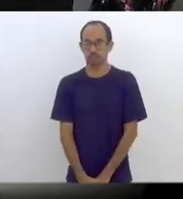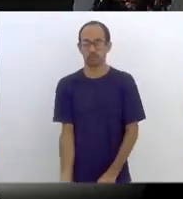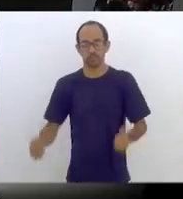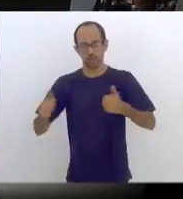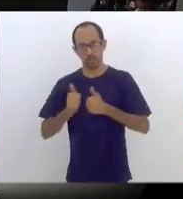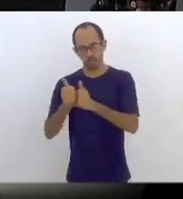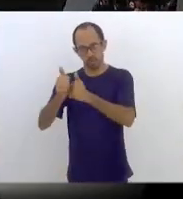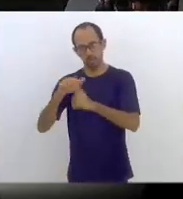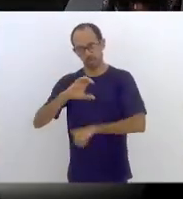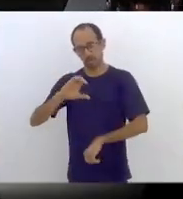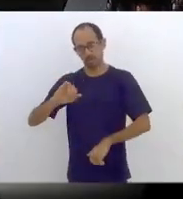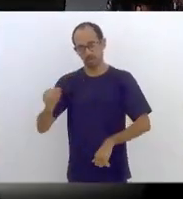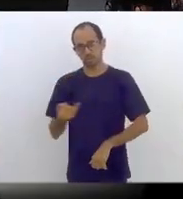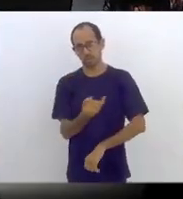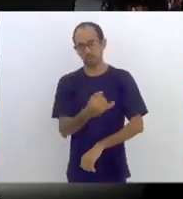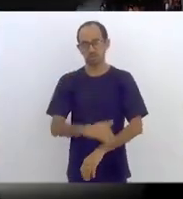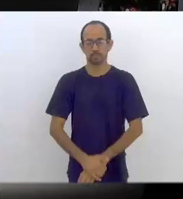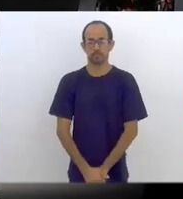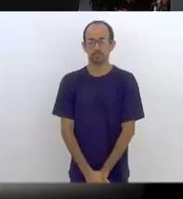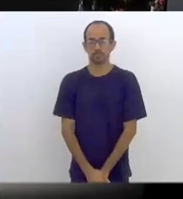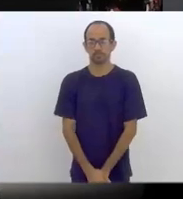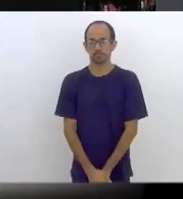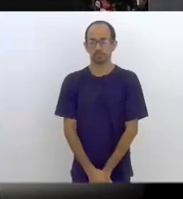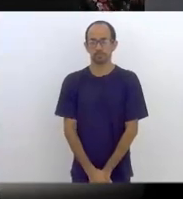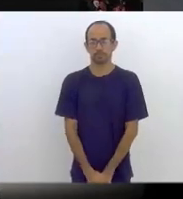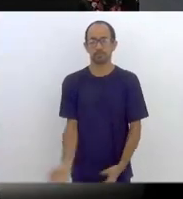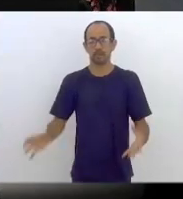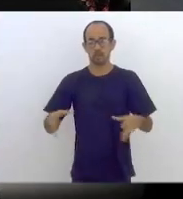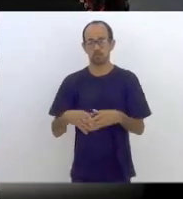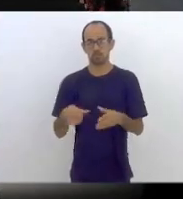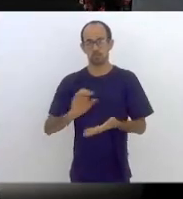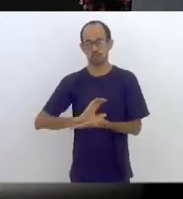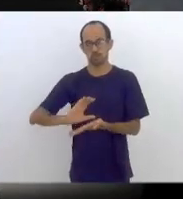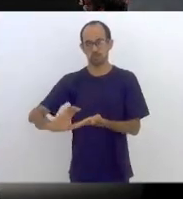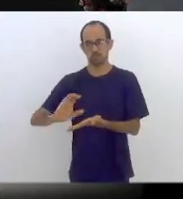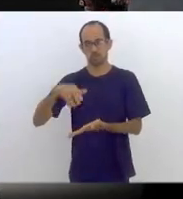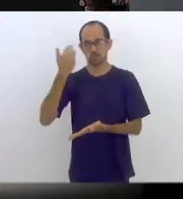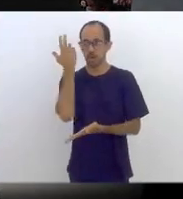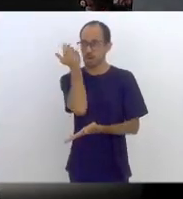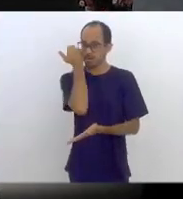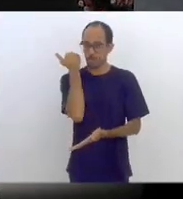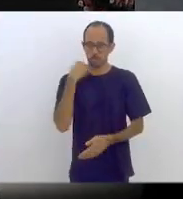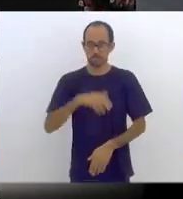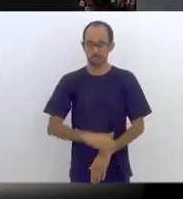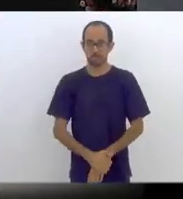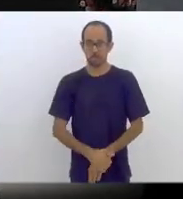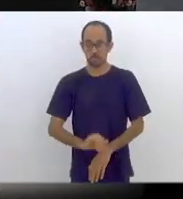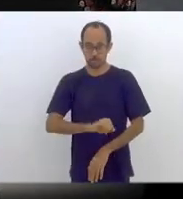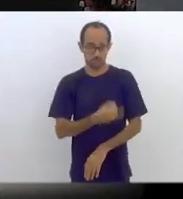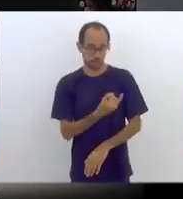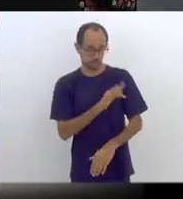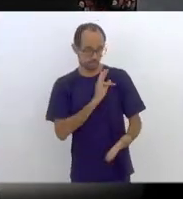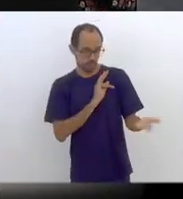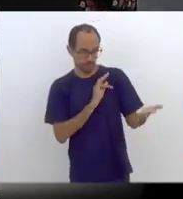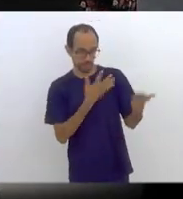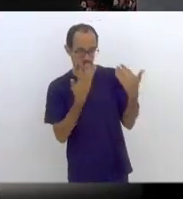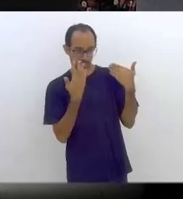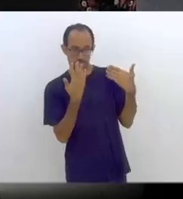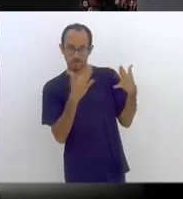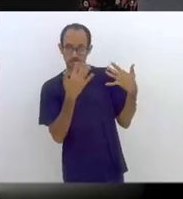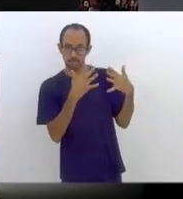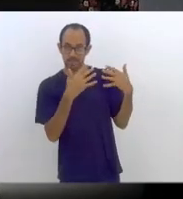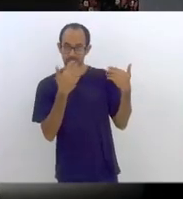acompanhe parecia da ccj pela comissão de orçamento Deputado Eliomar aproveitando deputada parabéns parabéns